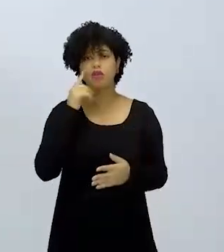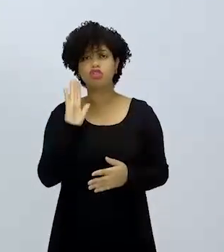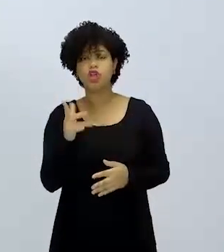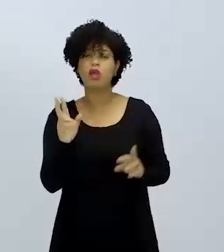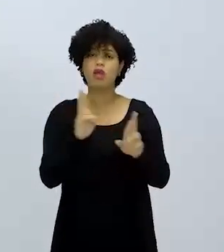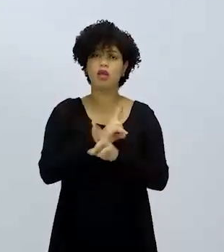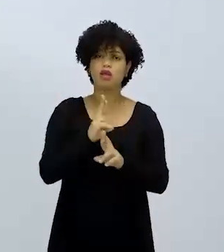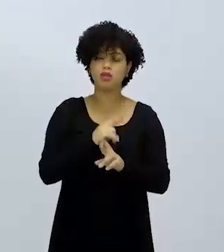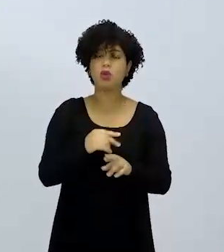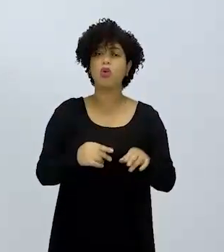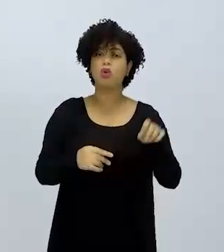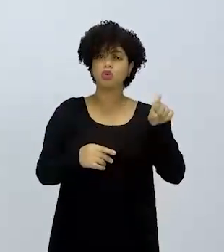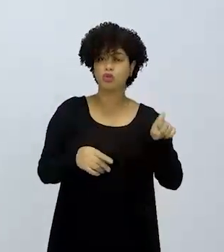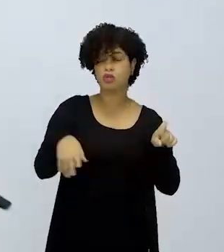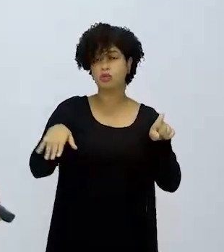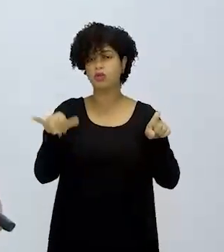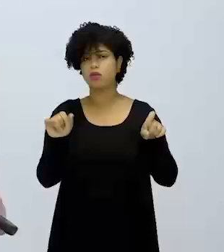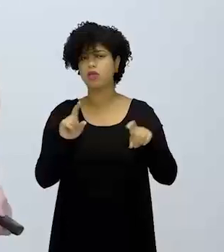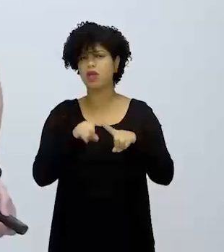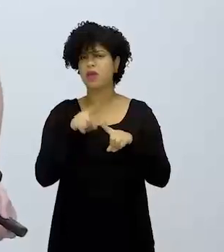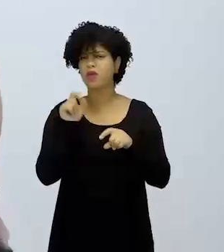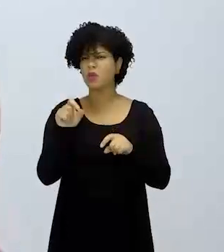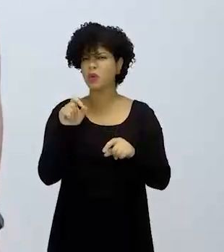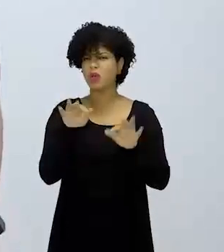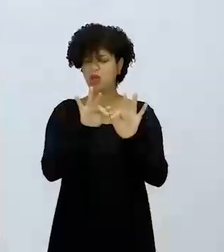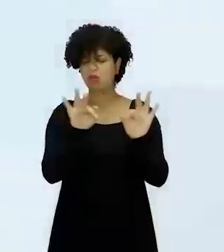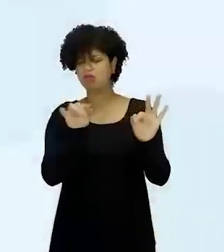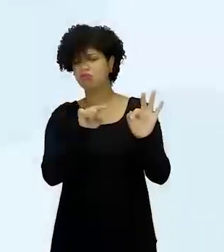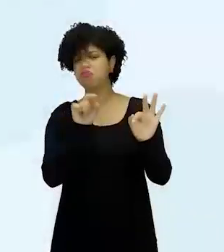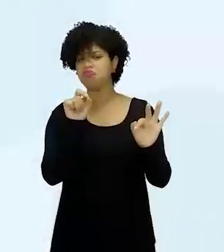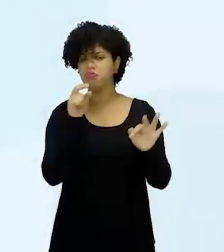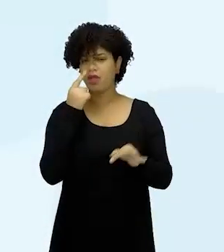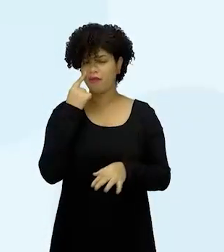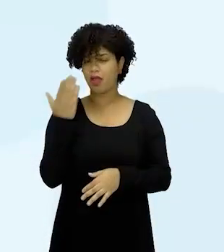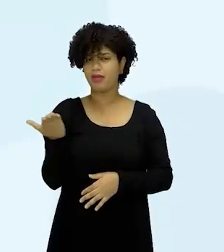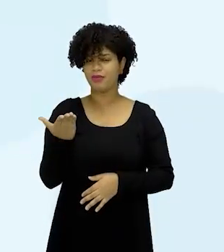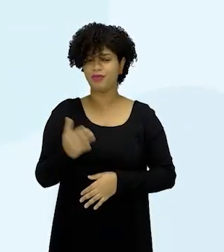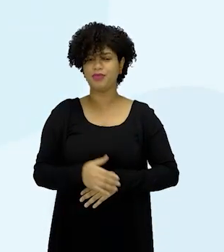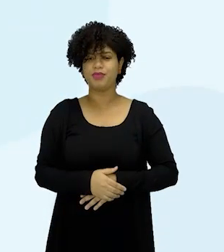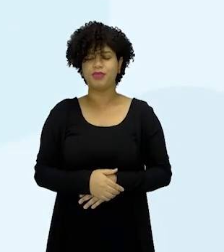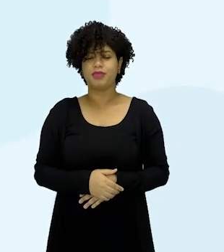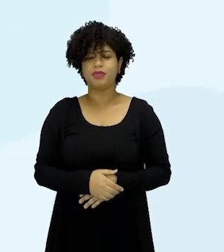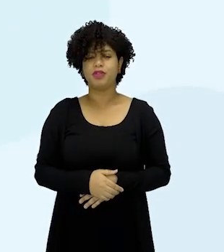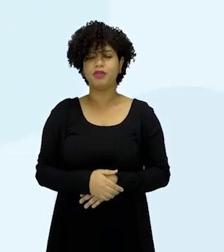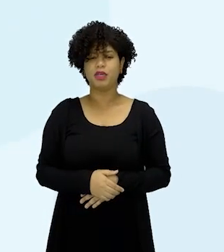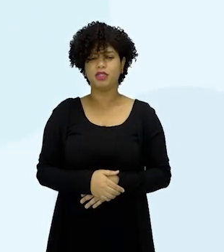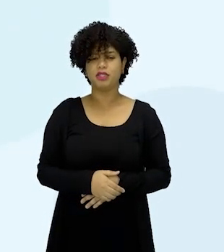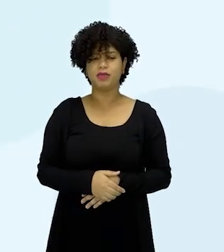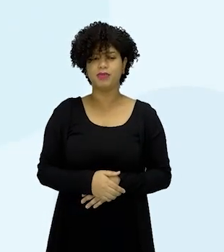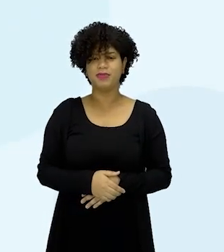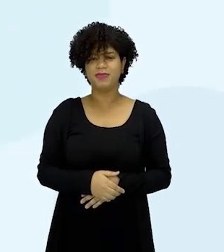relacionar o x com o y. Tá, mas o que é função afinal? Vamos lá, vamos ver o que é função. Pode colocar para eles na tela. Função é